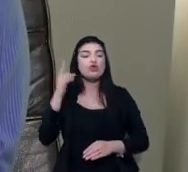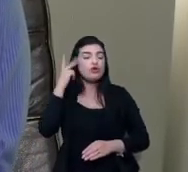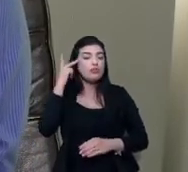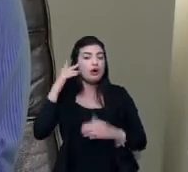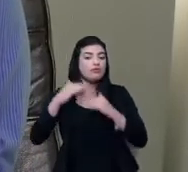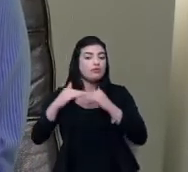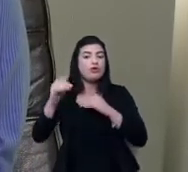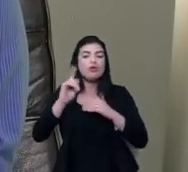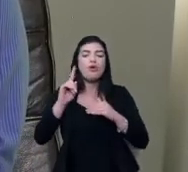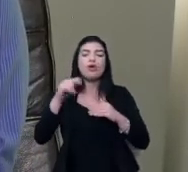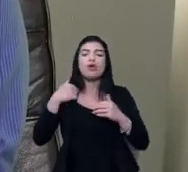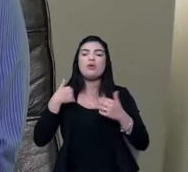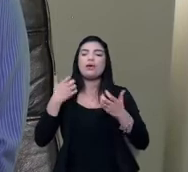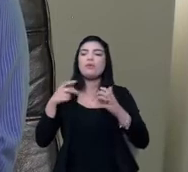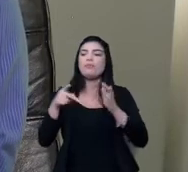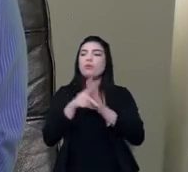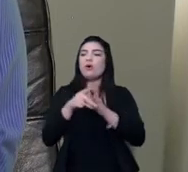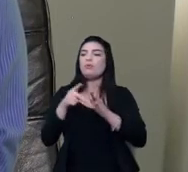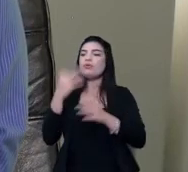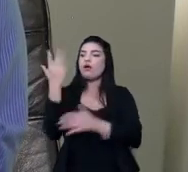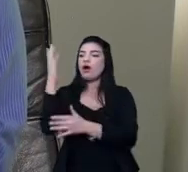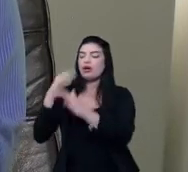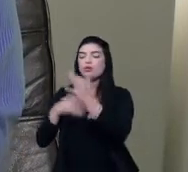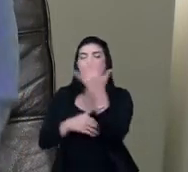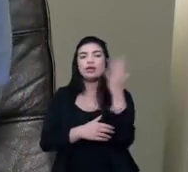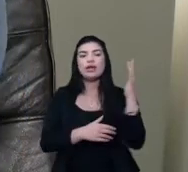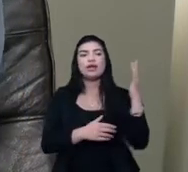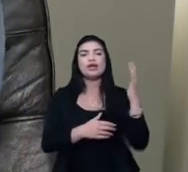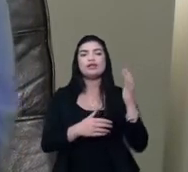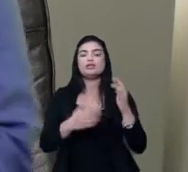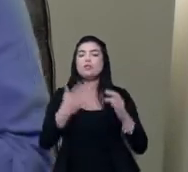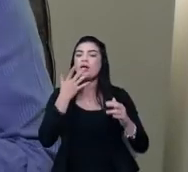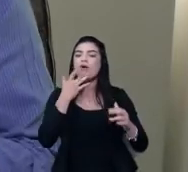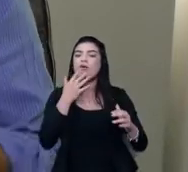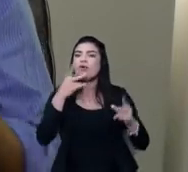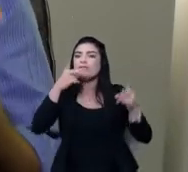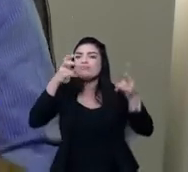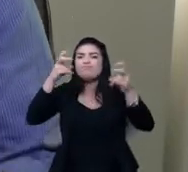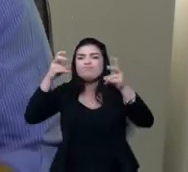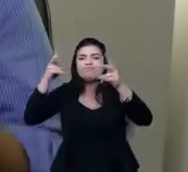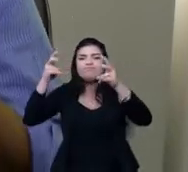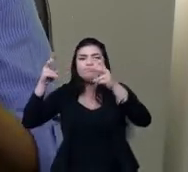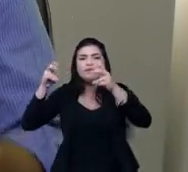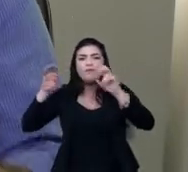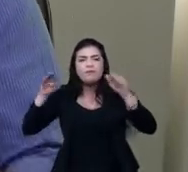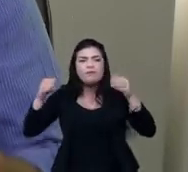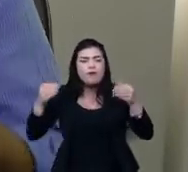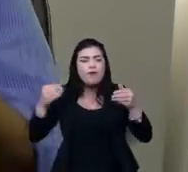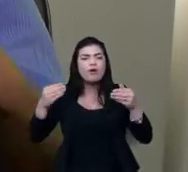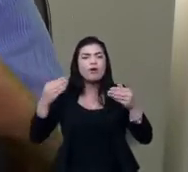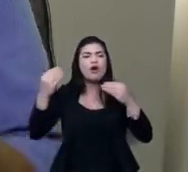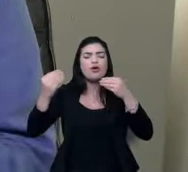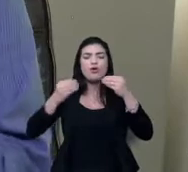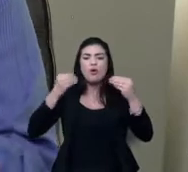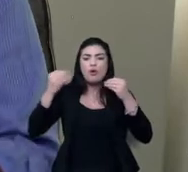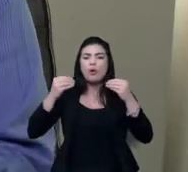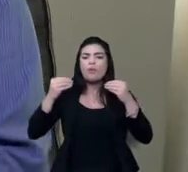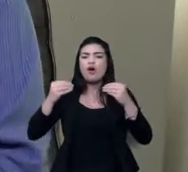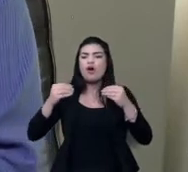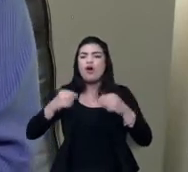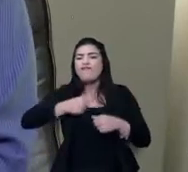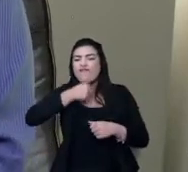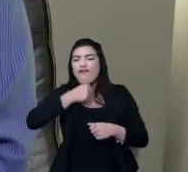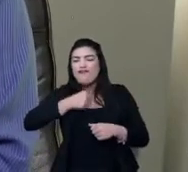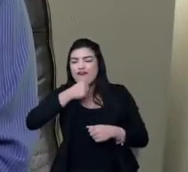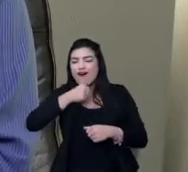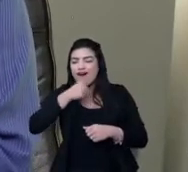coisa da natureza, de trabalhar com muito voltando àquela coisa de seabra, do quintal de vó, que a gente fazia ali aquelas tintas,